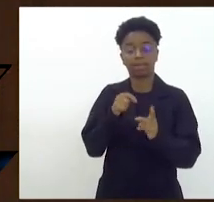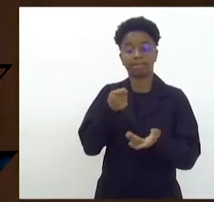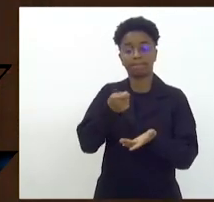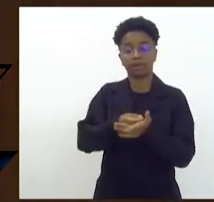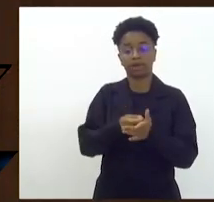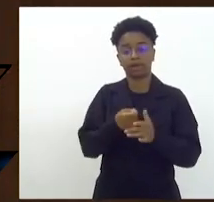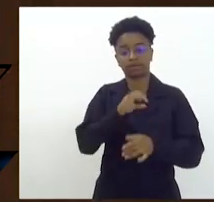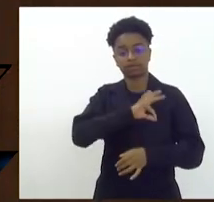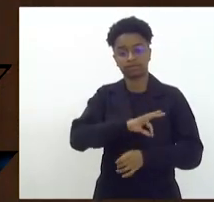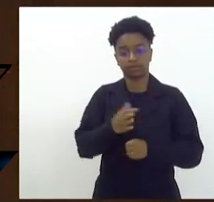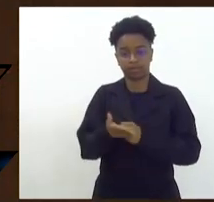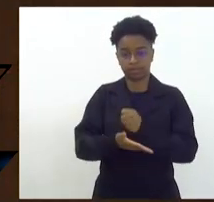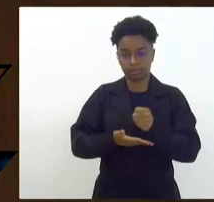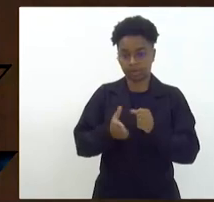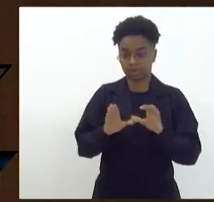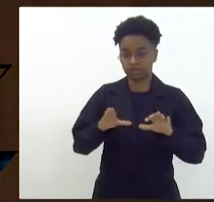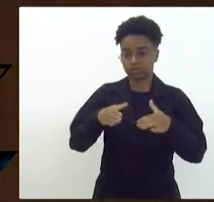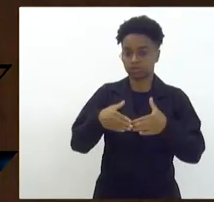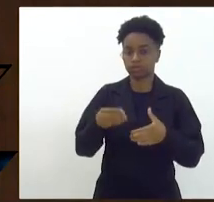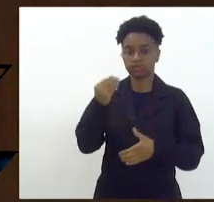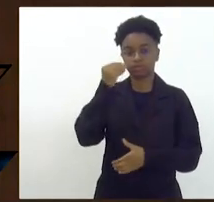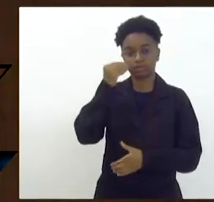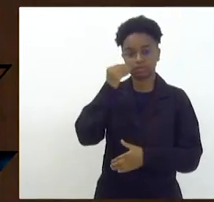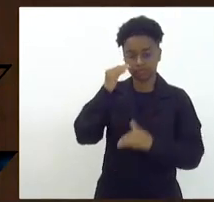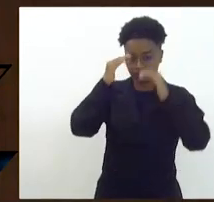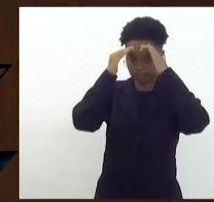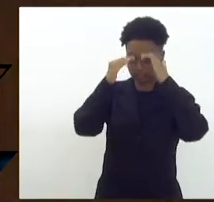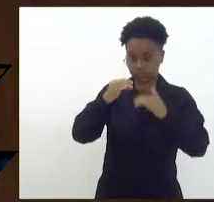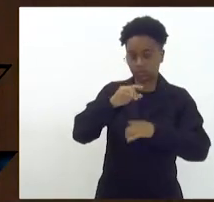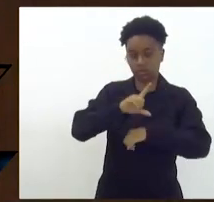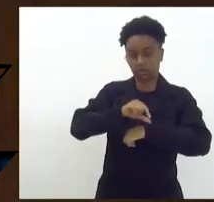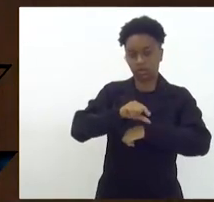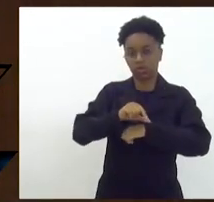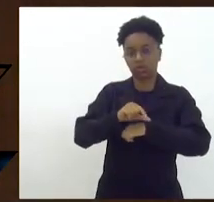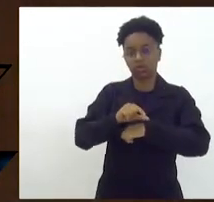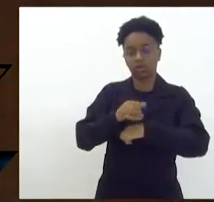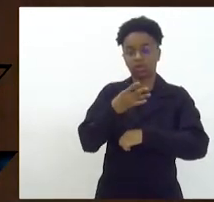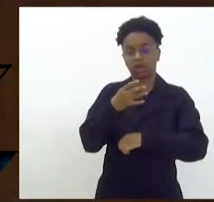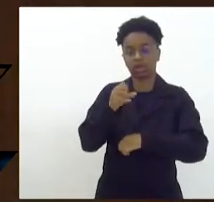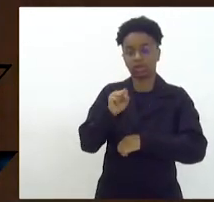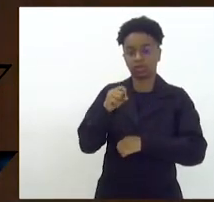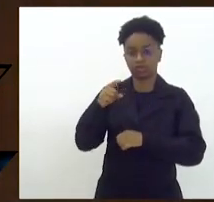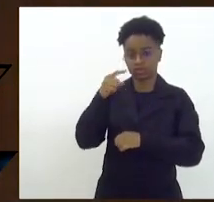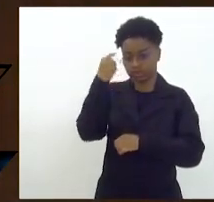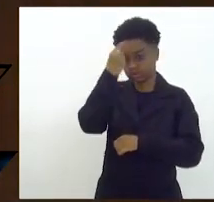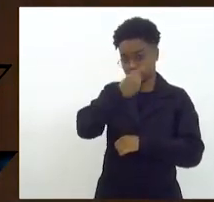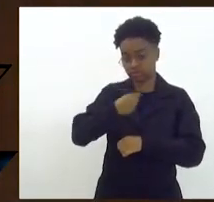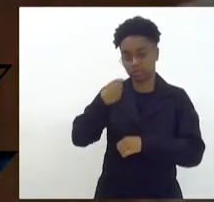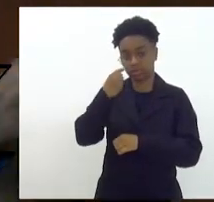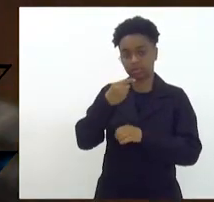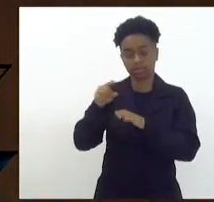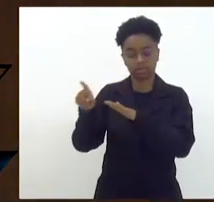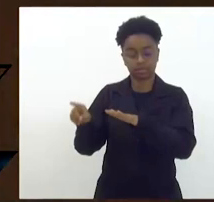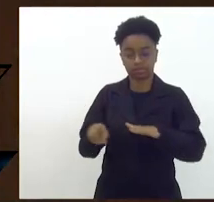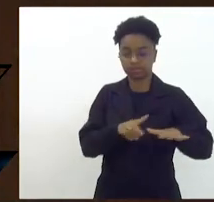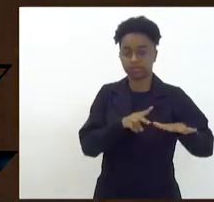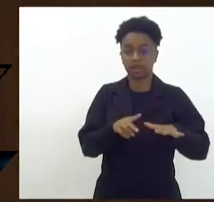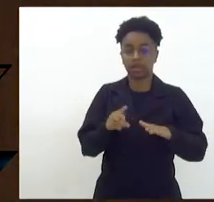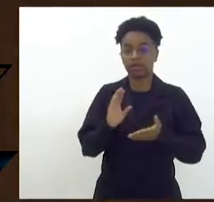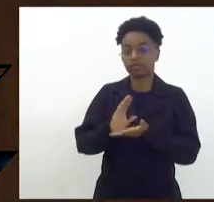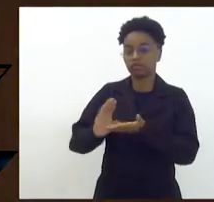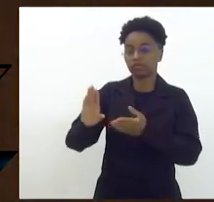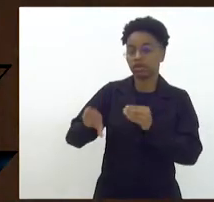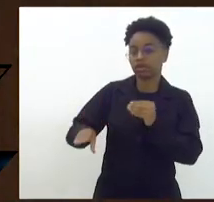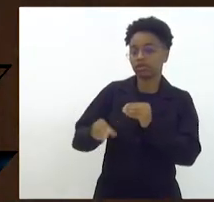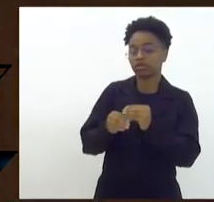da categoria para que cumpra a carga de 48 horas semanais talvez complementar não possui